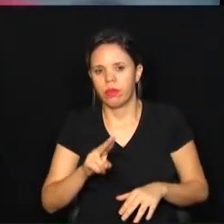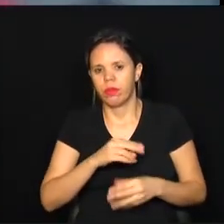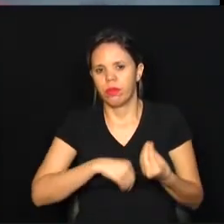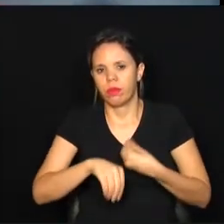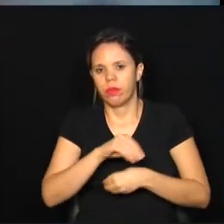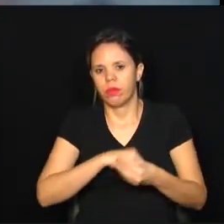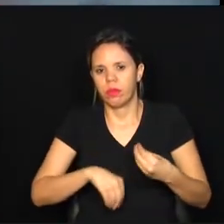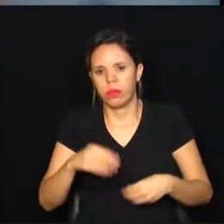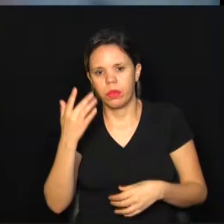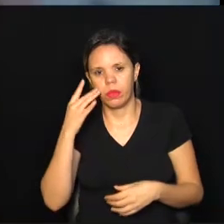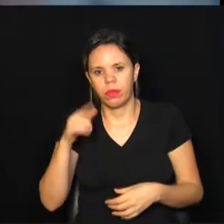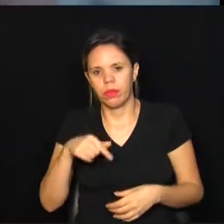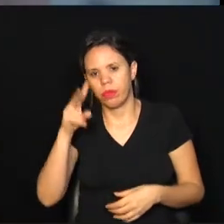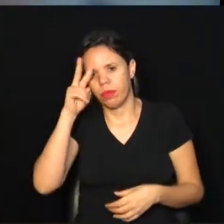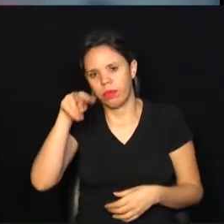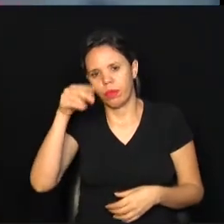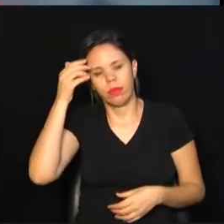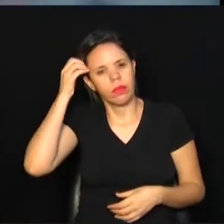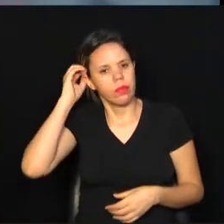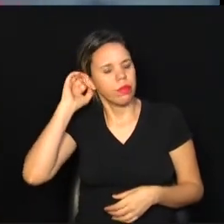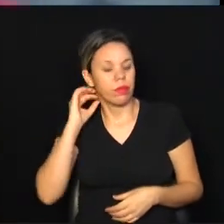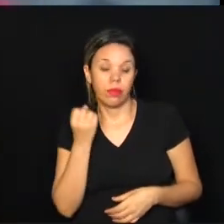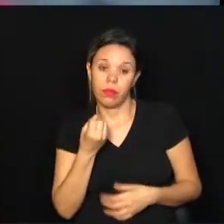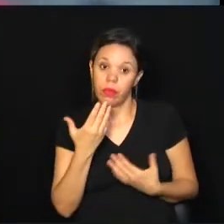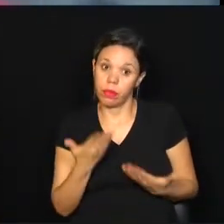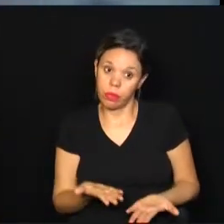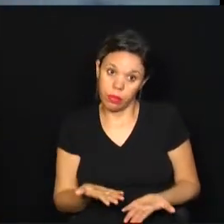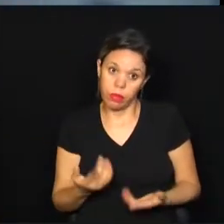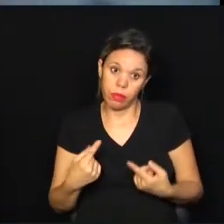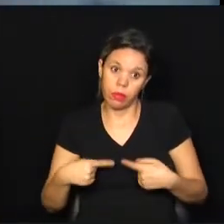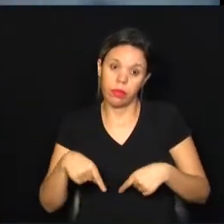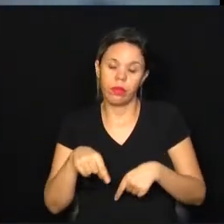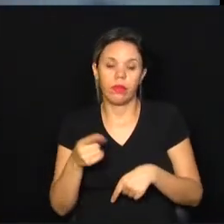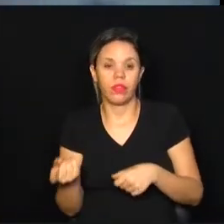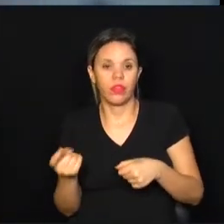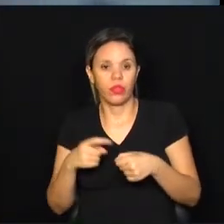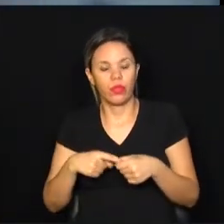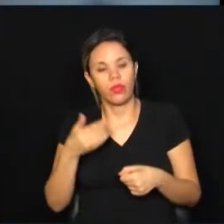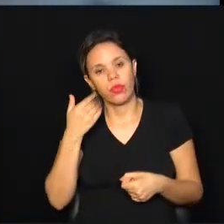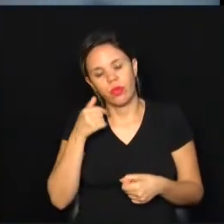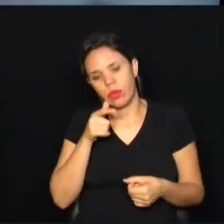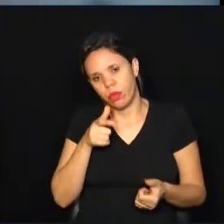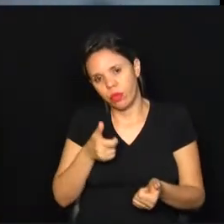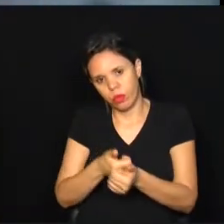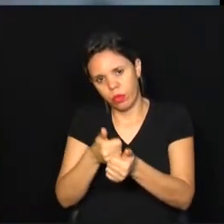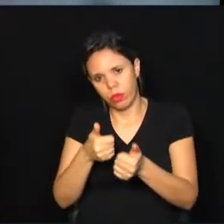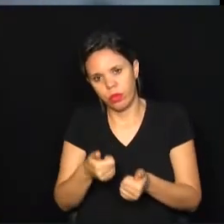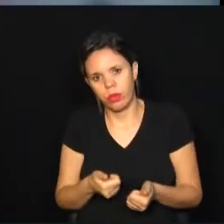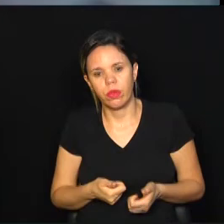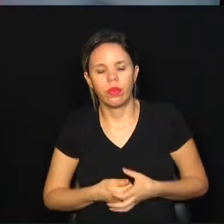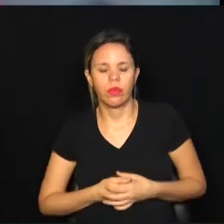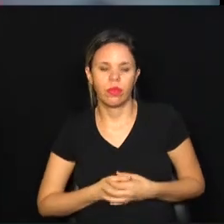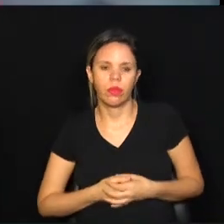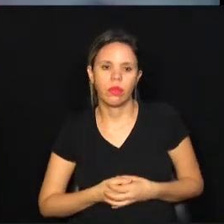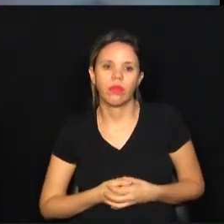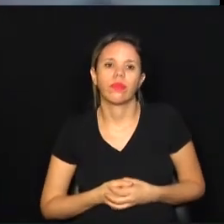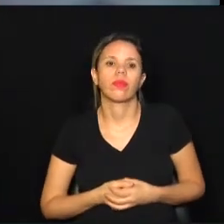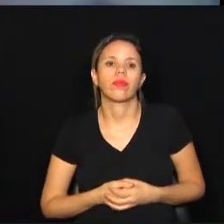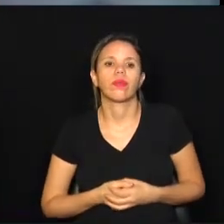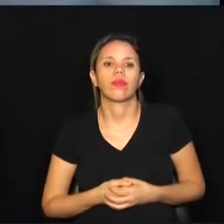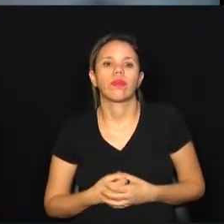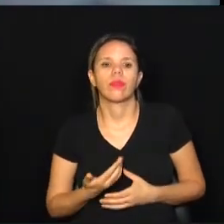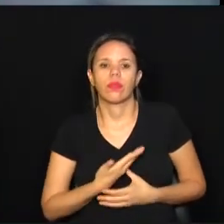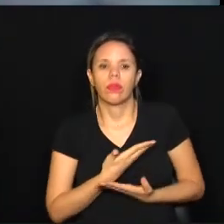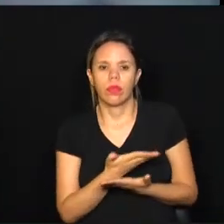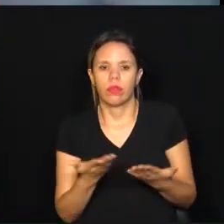né? Acho que a Carolina deve lembrar desse debate. Então, que bom que esse debate está sendo retomado. Eu tenho acompanhado lateralmente isso, né? Aqui pelos nossos